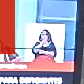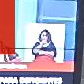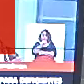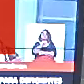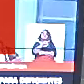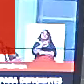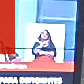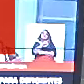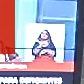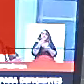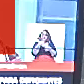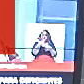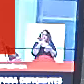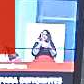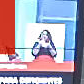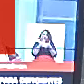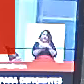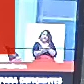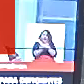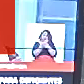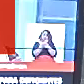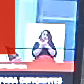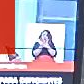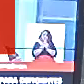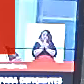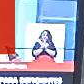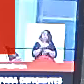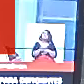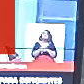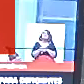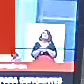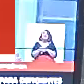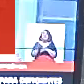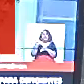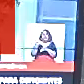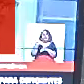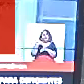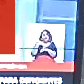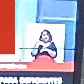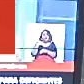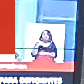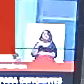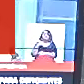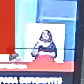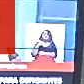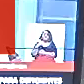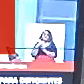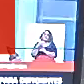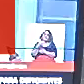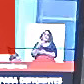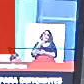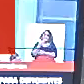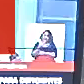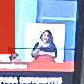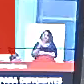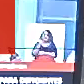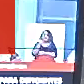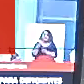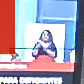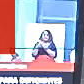da Secretaria, tá? O encaminhamento que eu faço, doutor Maurício, é que Vossa Excelência, enquanto presidente,